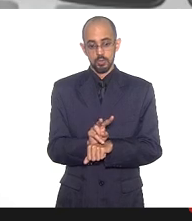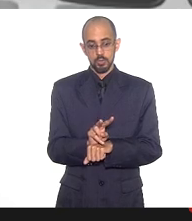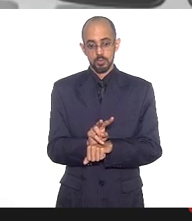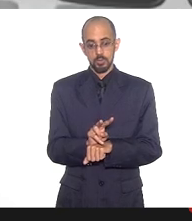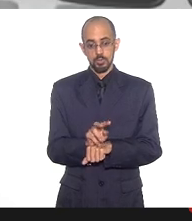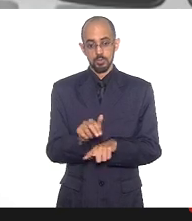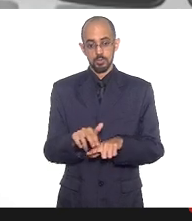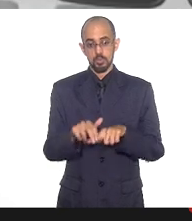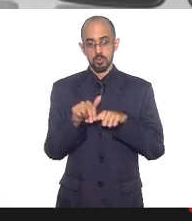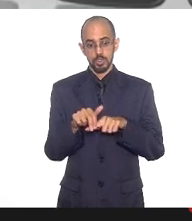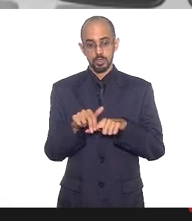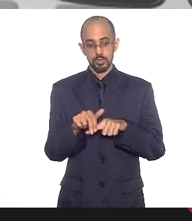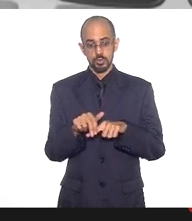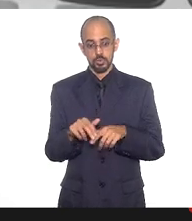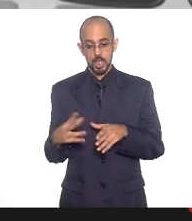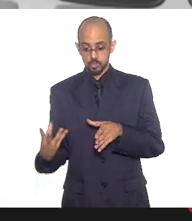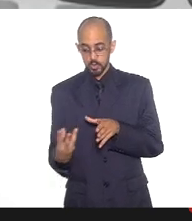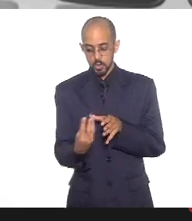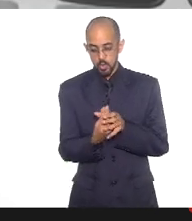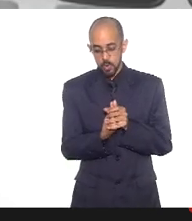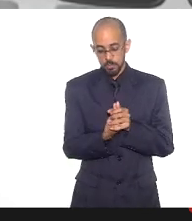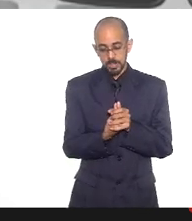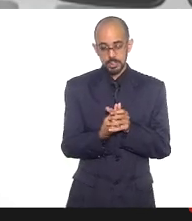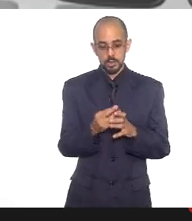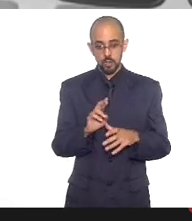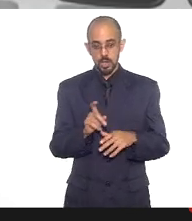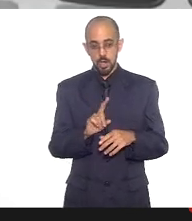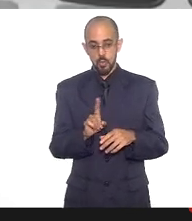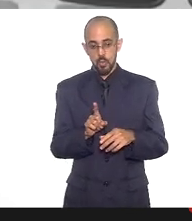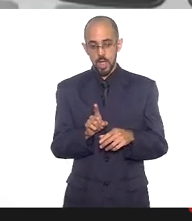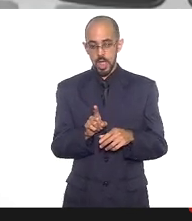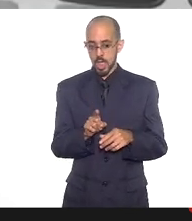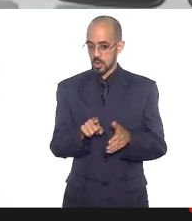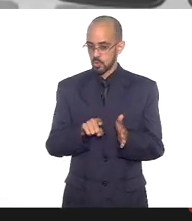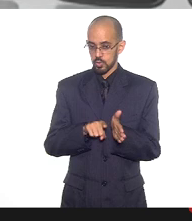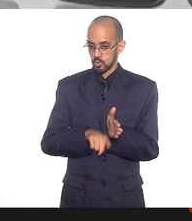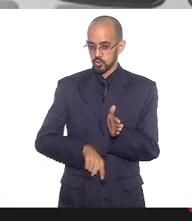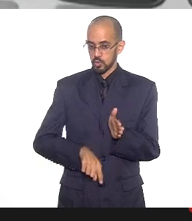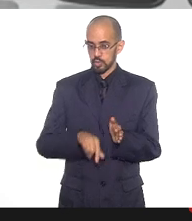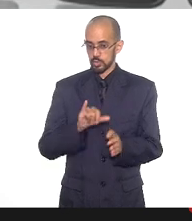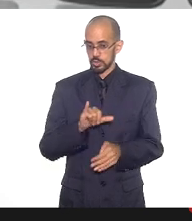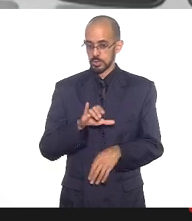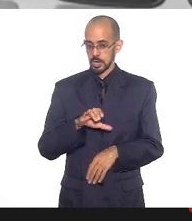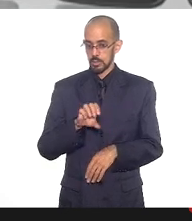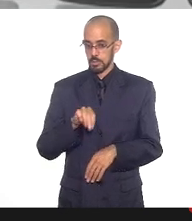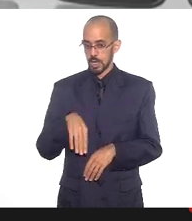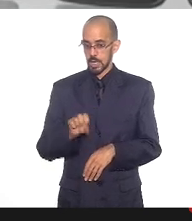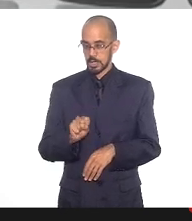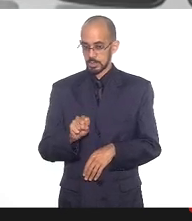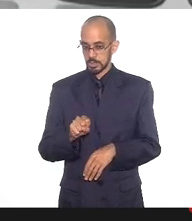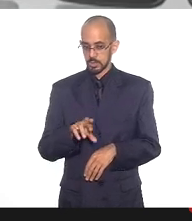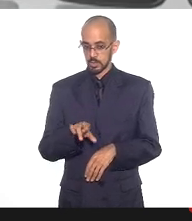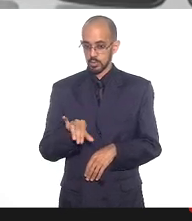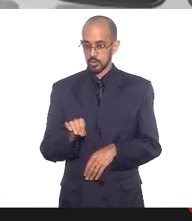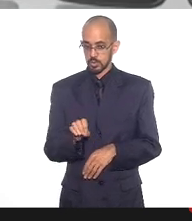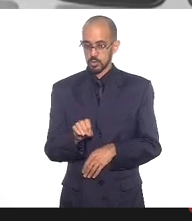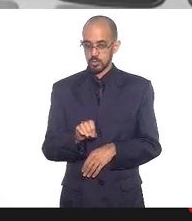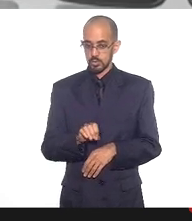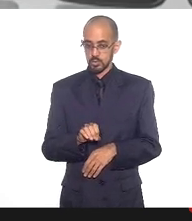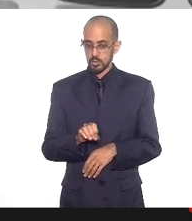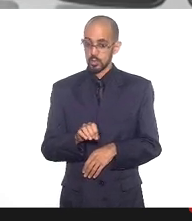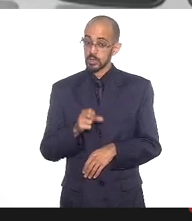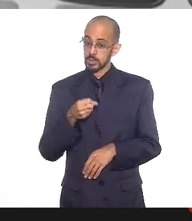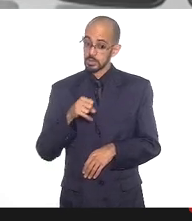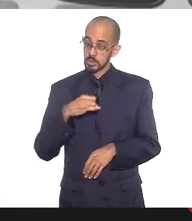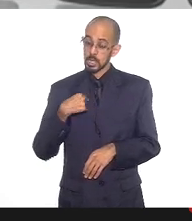admissão temporária não será objeto de recolhimento de ICMS ao Estado do Rio. Se eu entendi